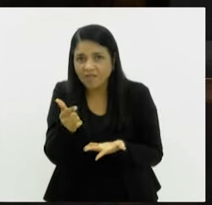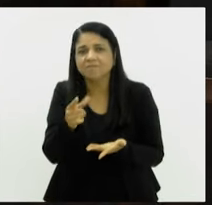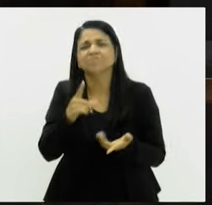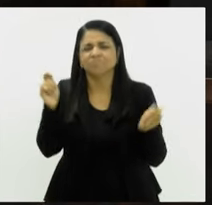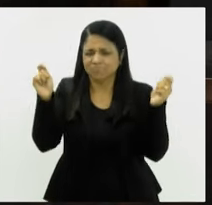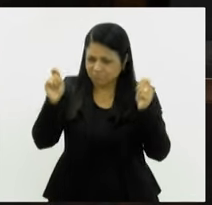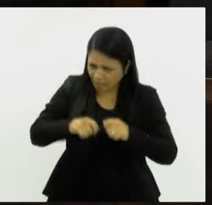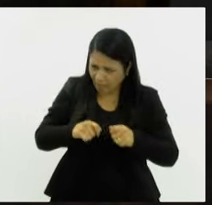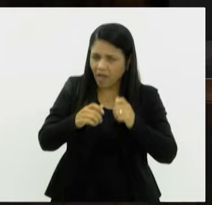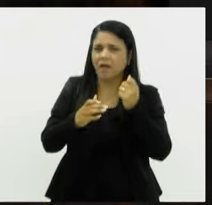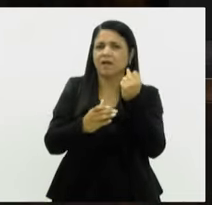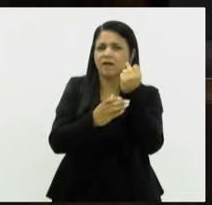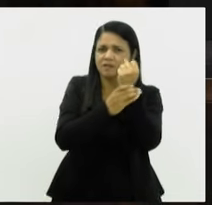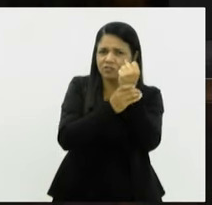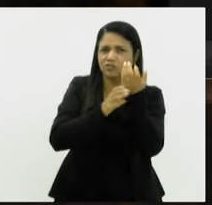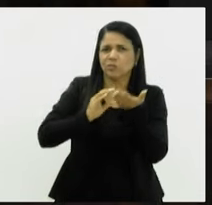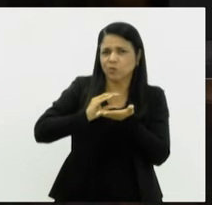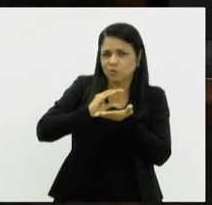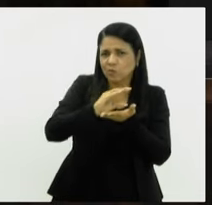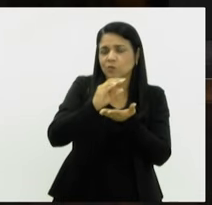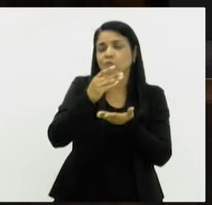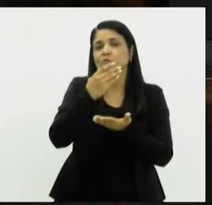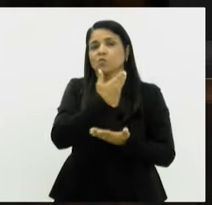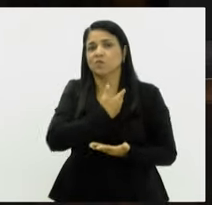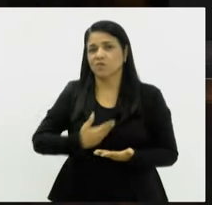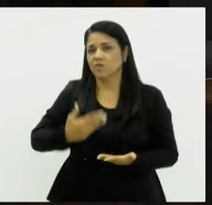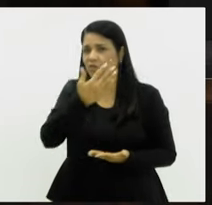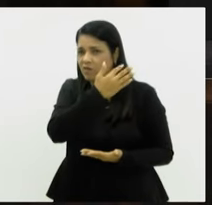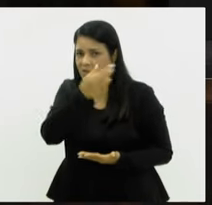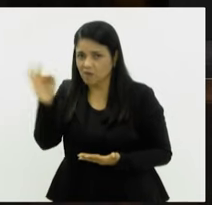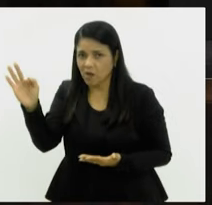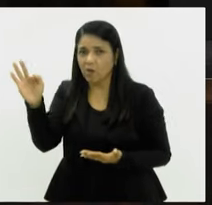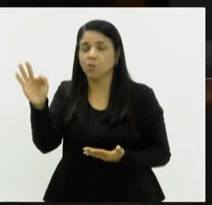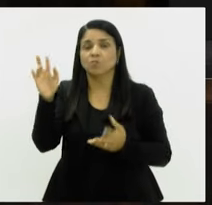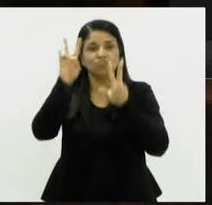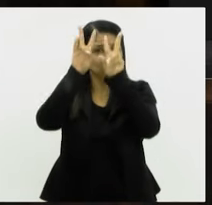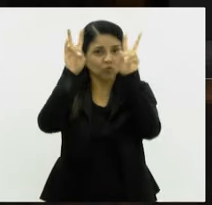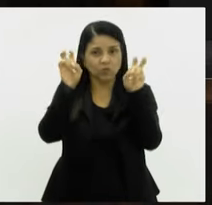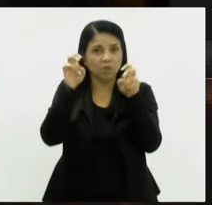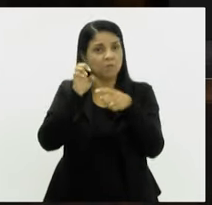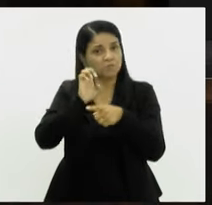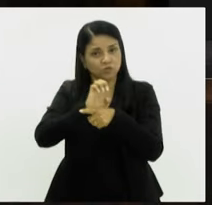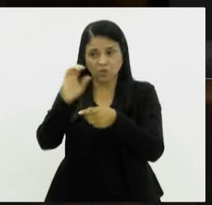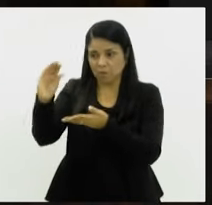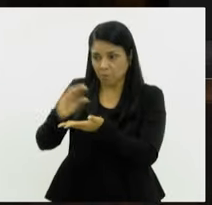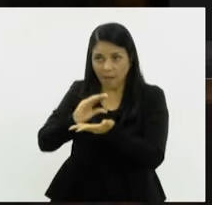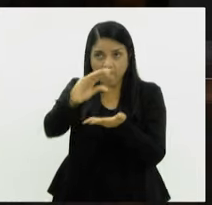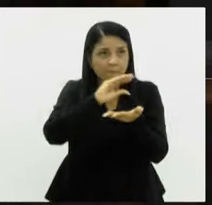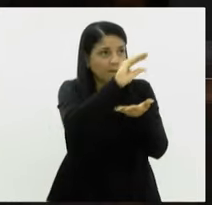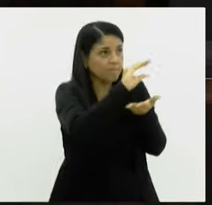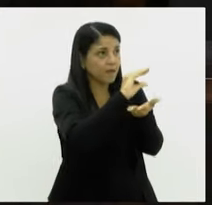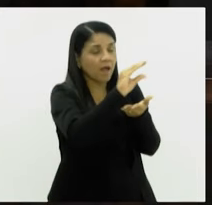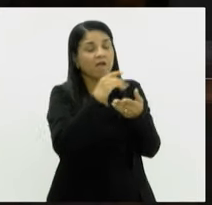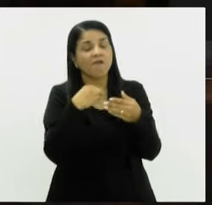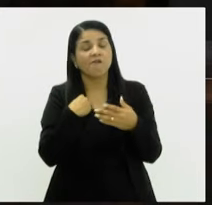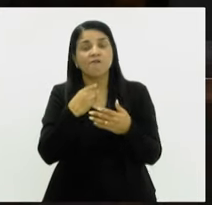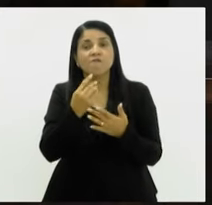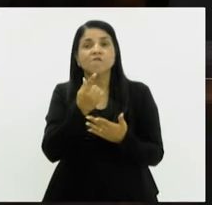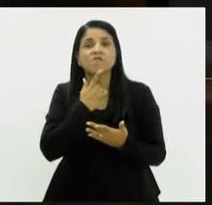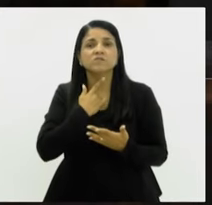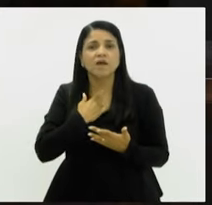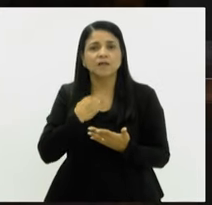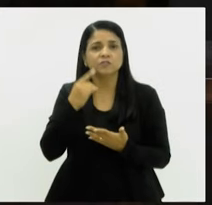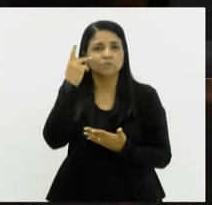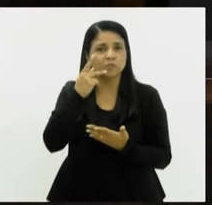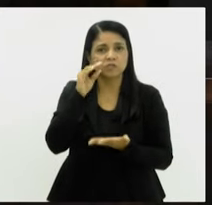para garantir orçamento do governo federal, inclusive nesse tema, para os estados. Então, falta vontade política